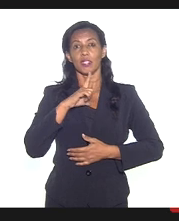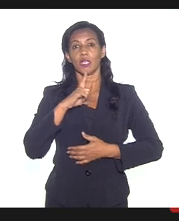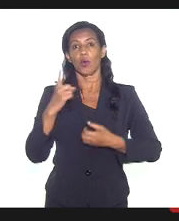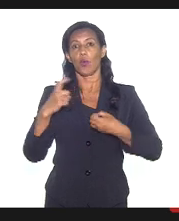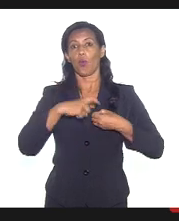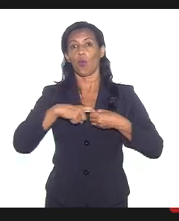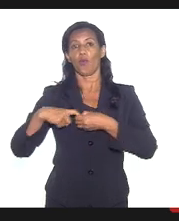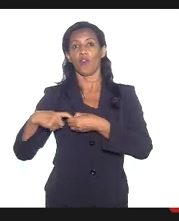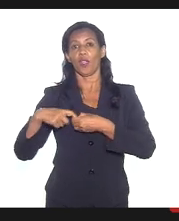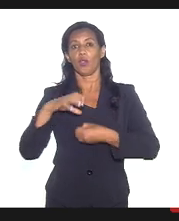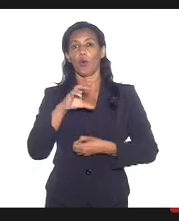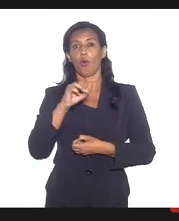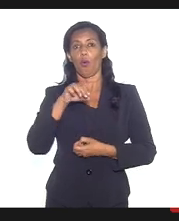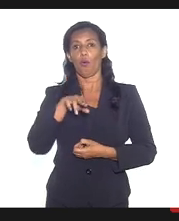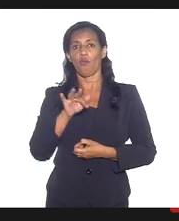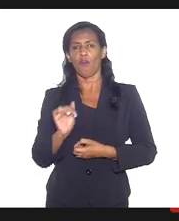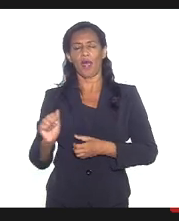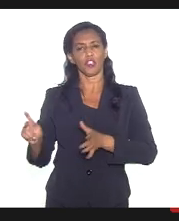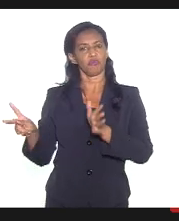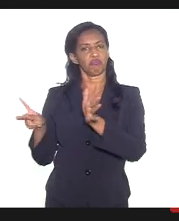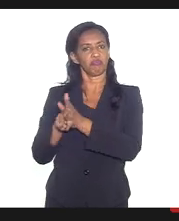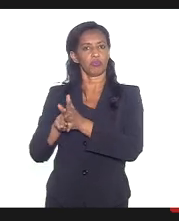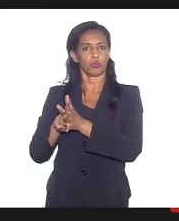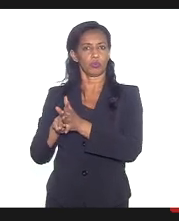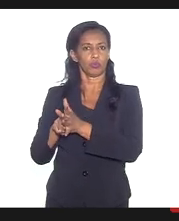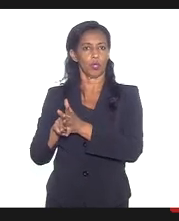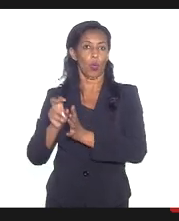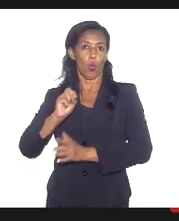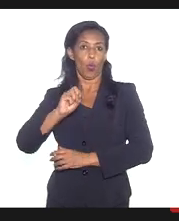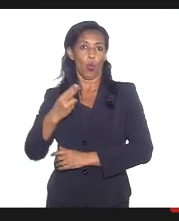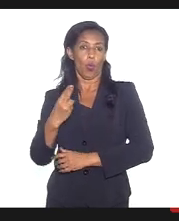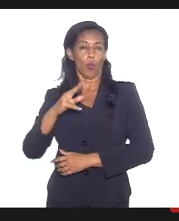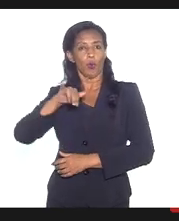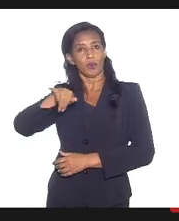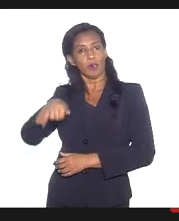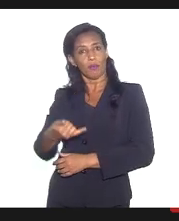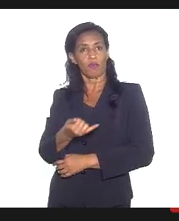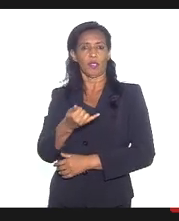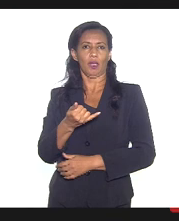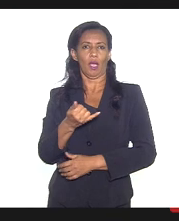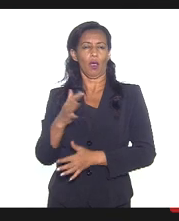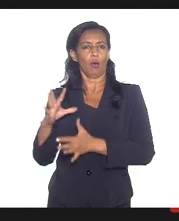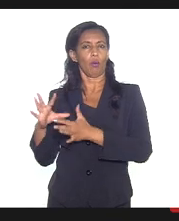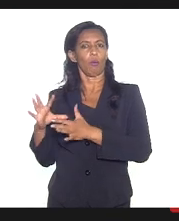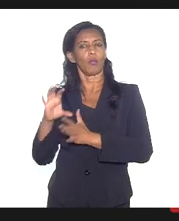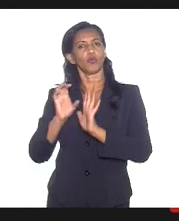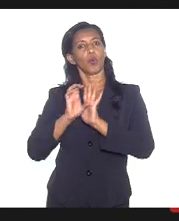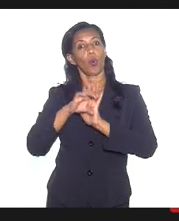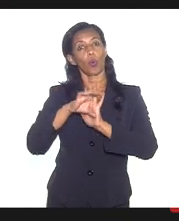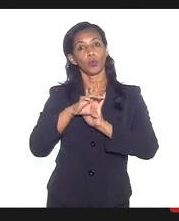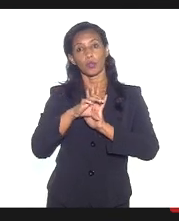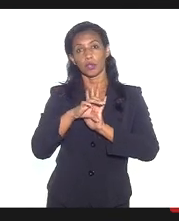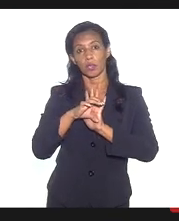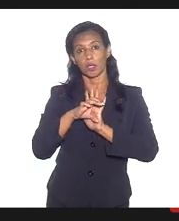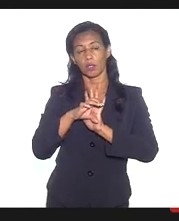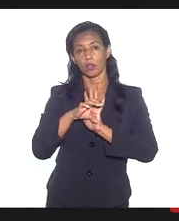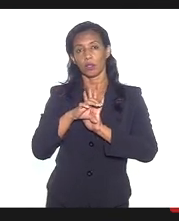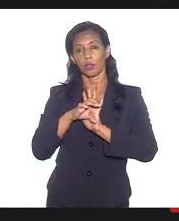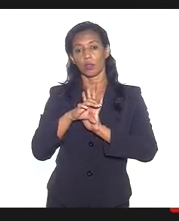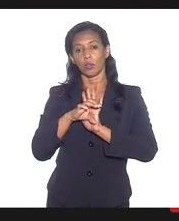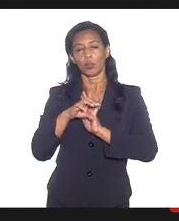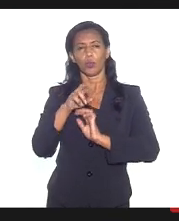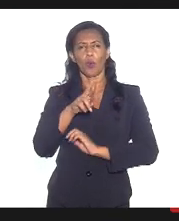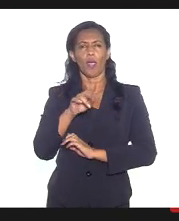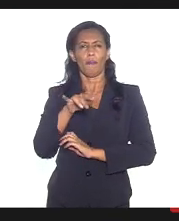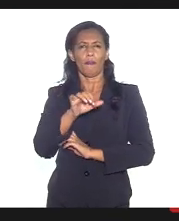FAS específico, ou pode-se aproveitar o mesmo conceito do repeto